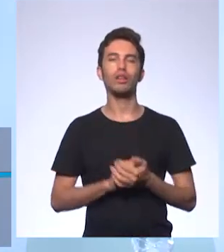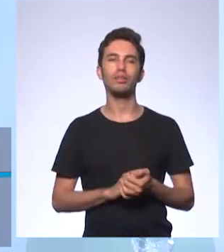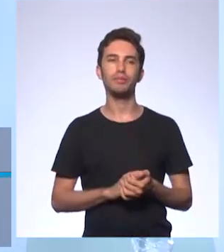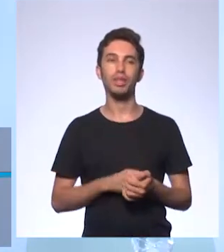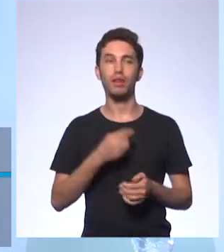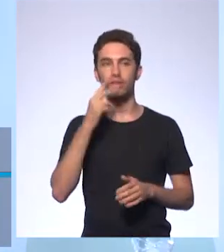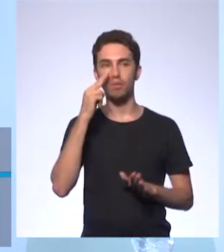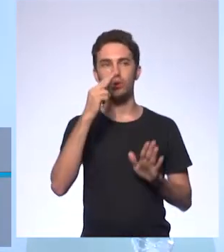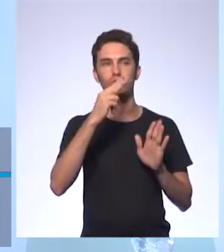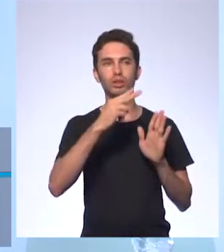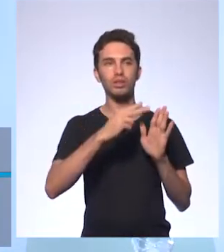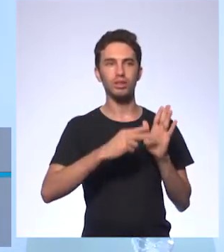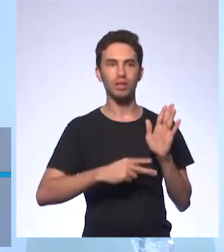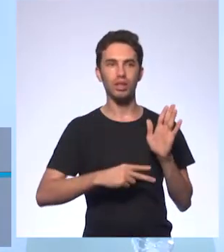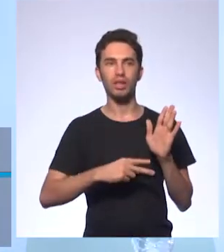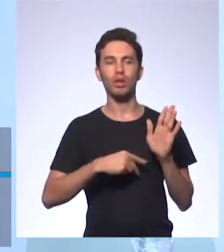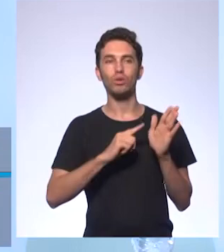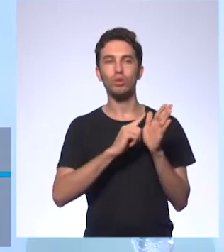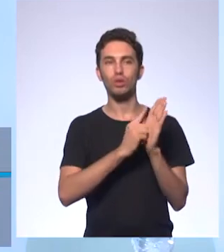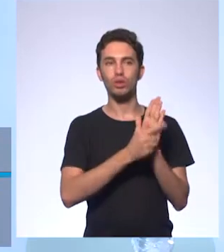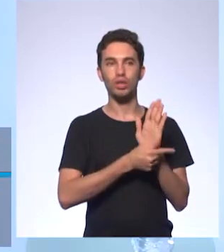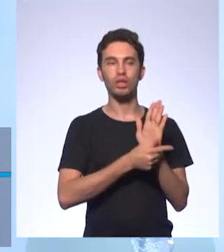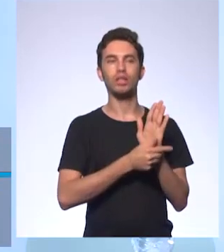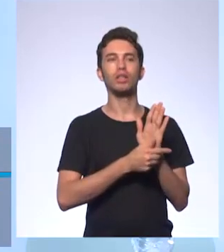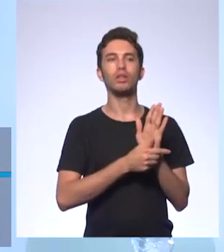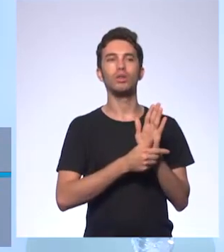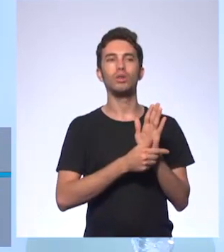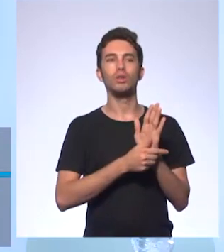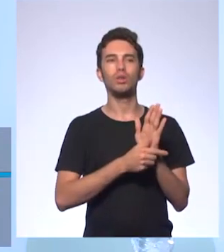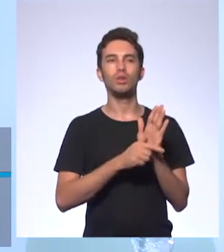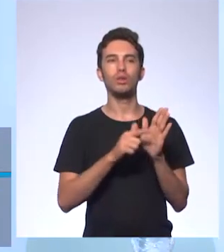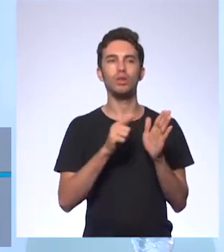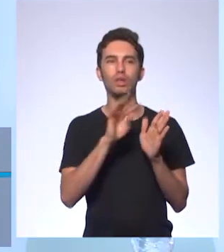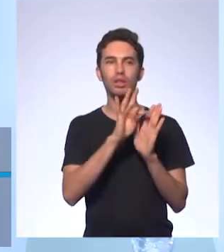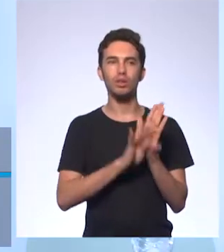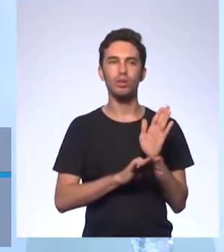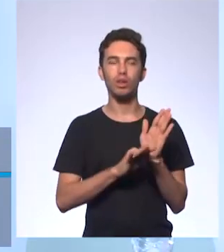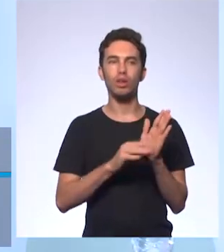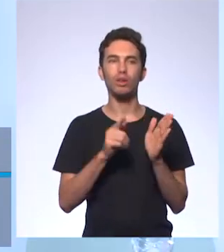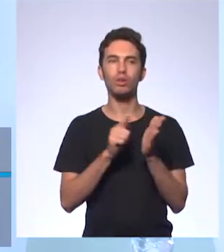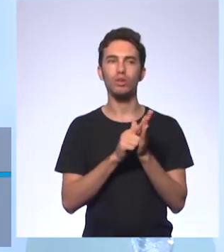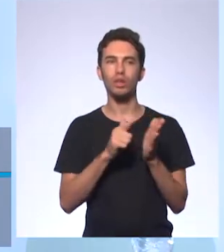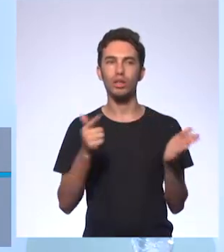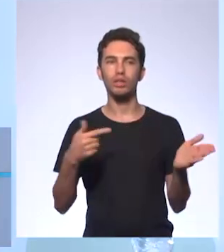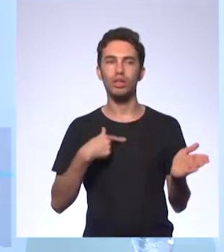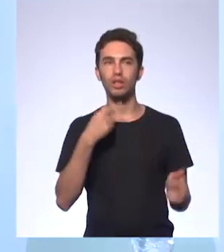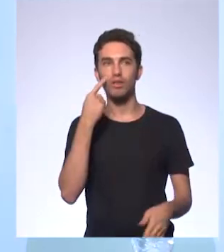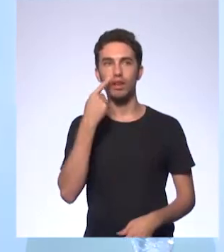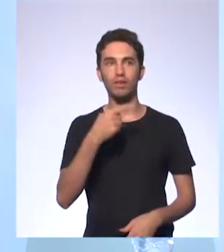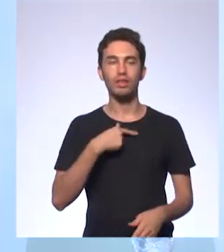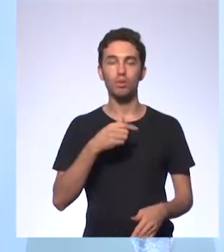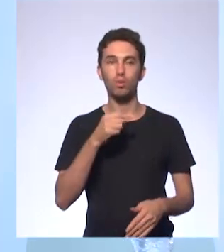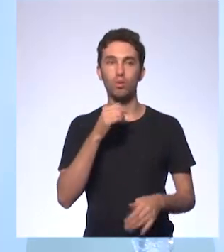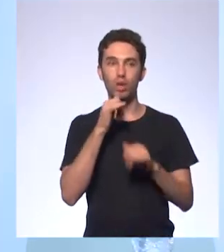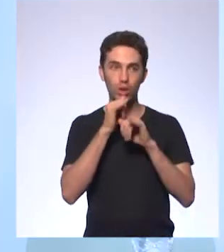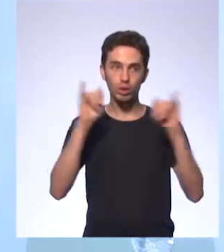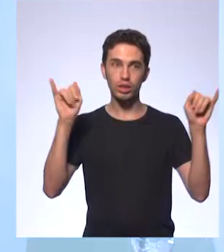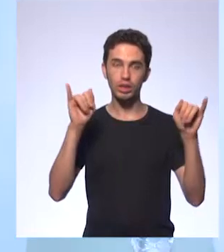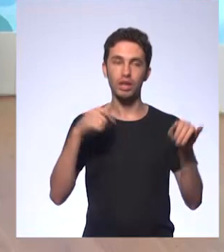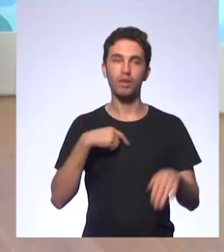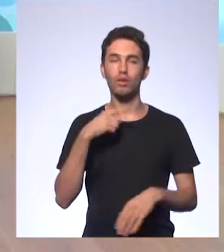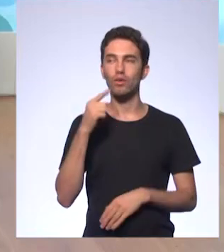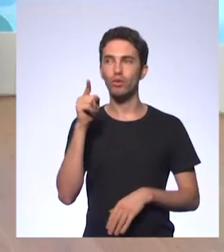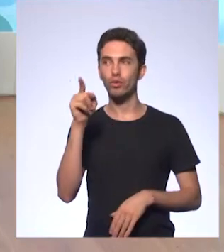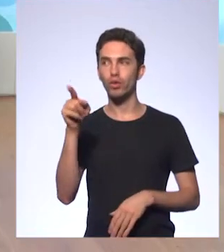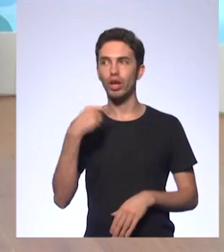ler já um gênero textual jornalístico. A gente vai ler uma notícia, né? Vamos para a notícia? Então, eu leio um, você